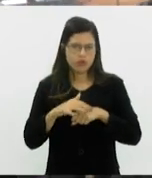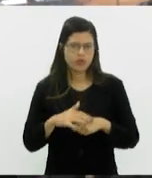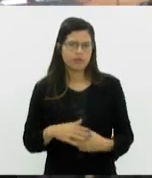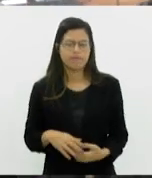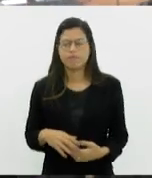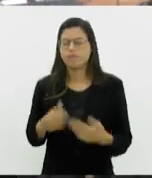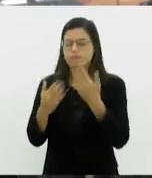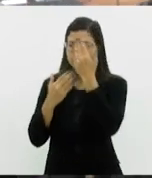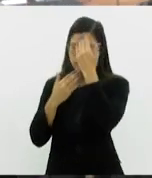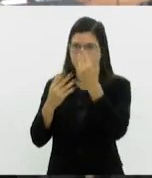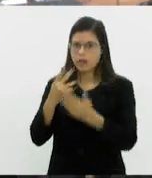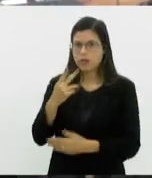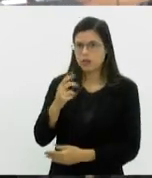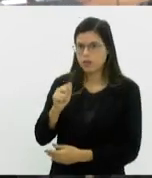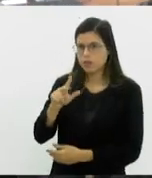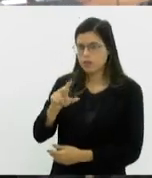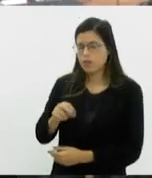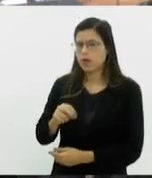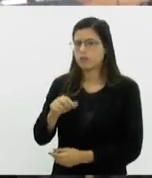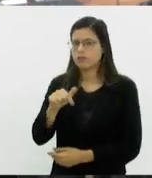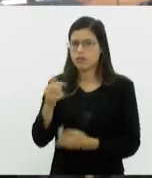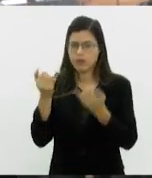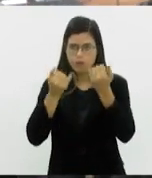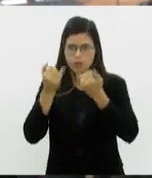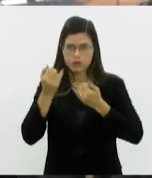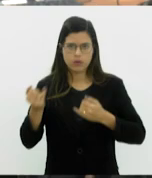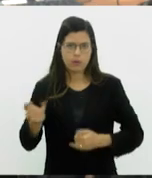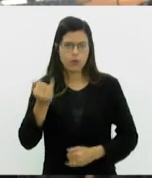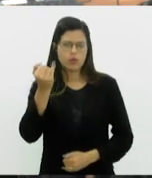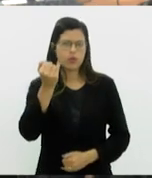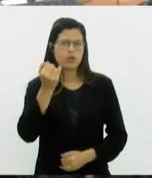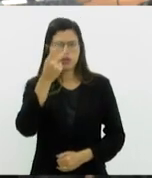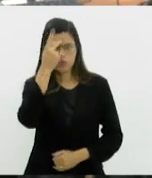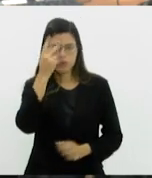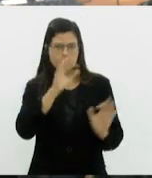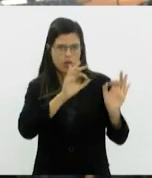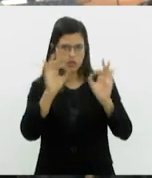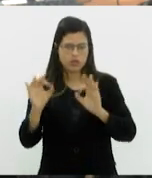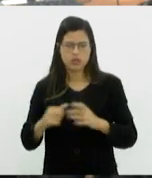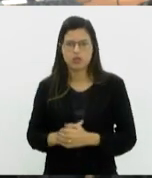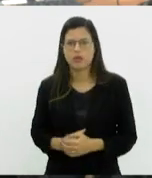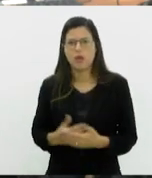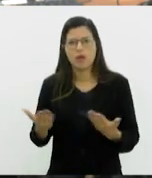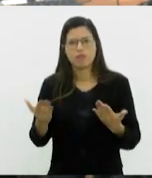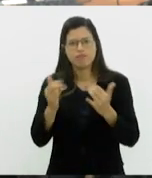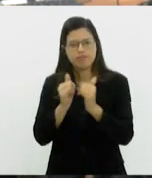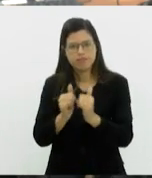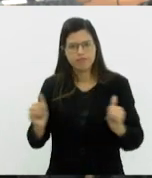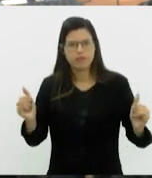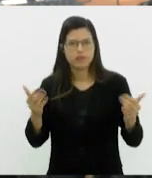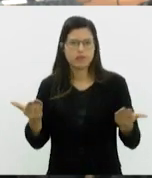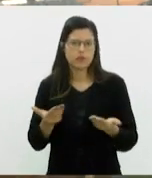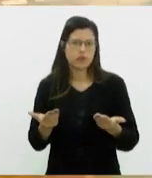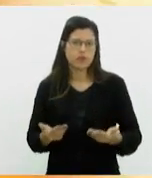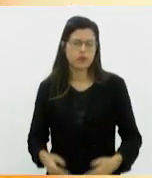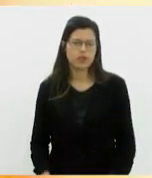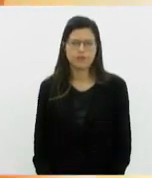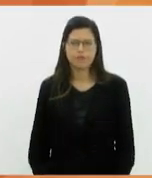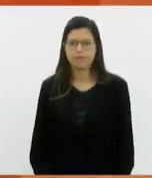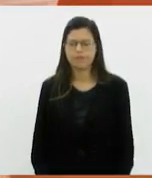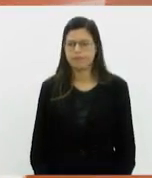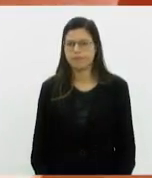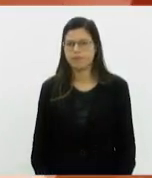Obrigado. Informações muito importantes para o nosso público telespectador. Vamos ao nosso giro de notícias de hoje.